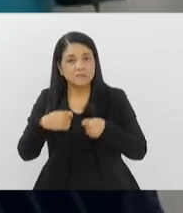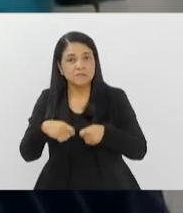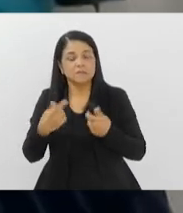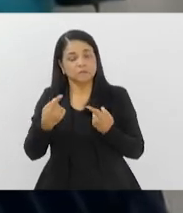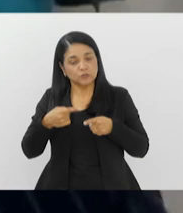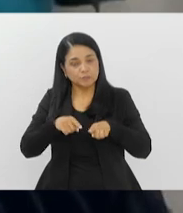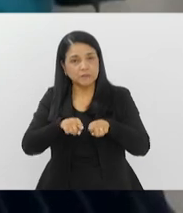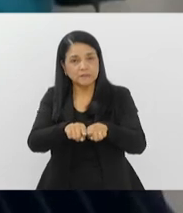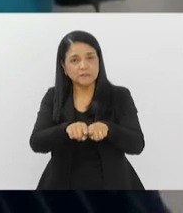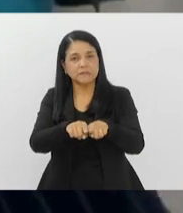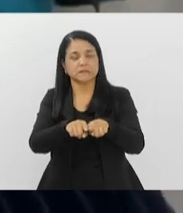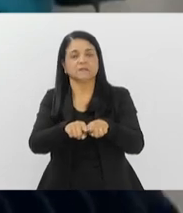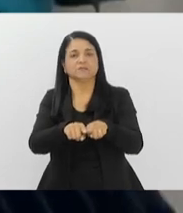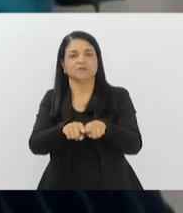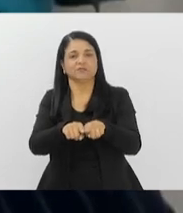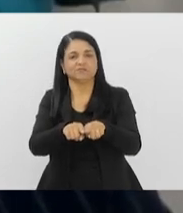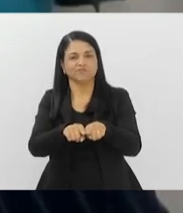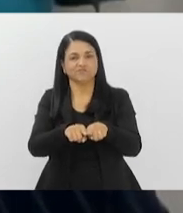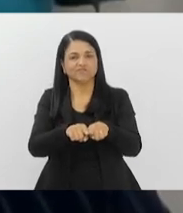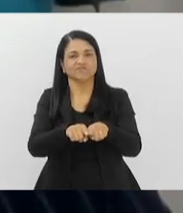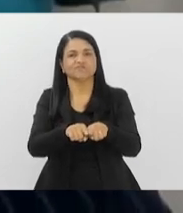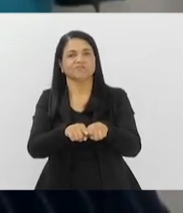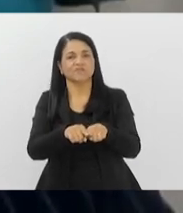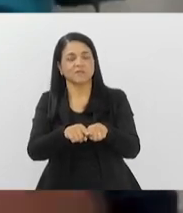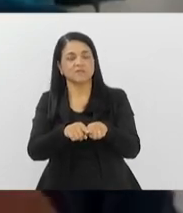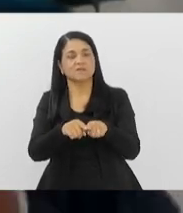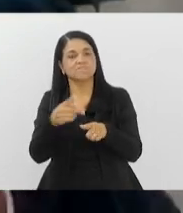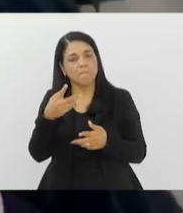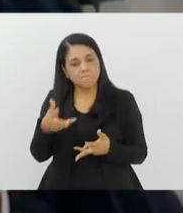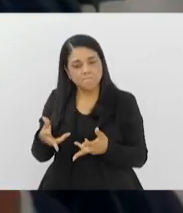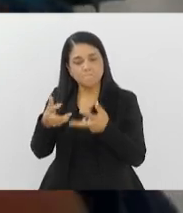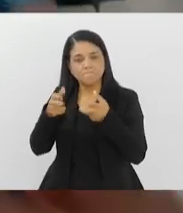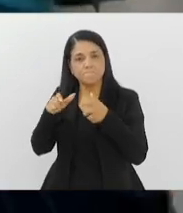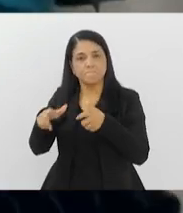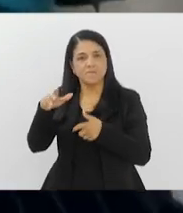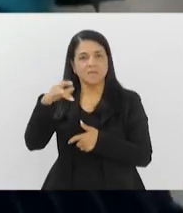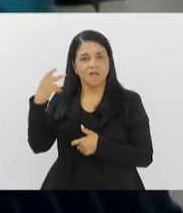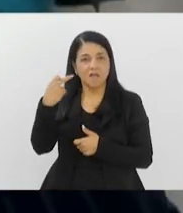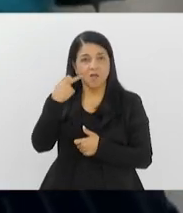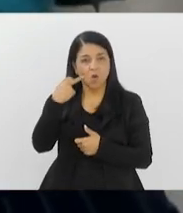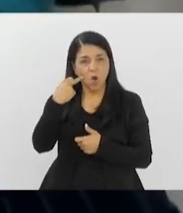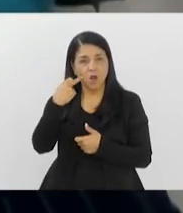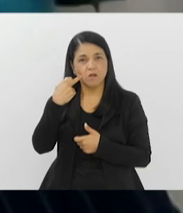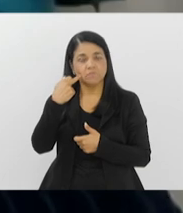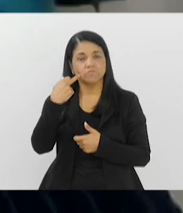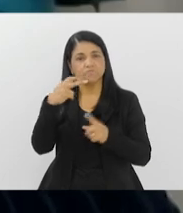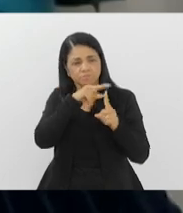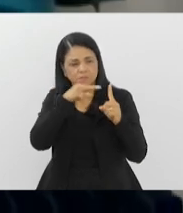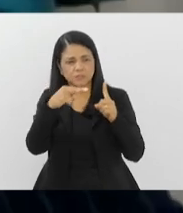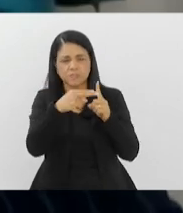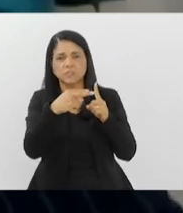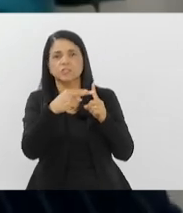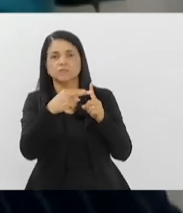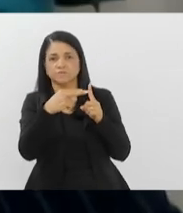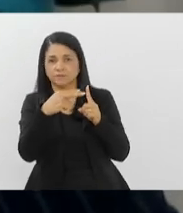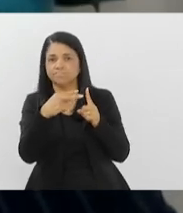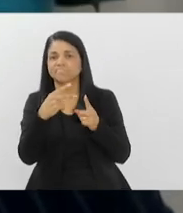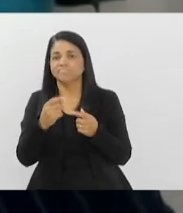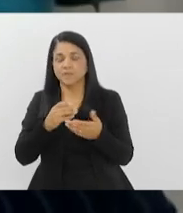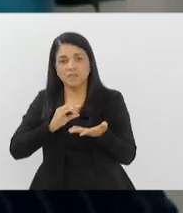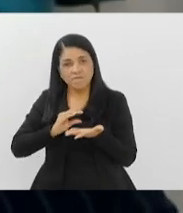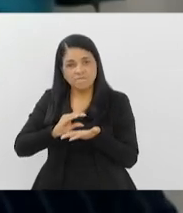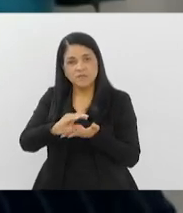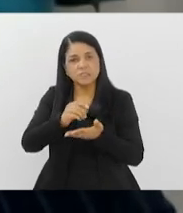de irmãos, de pessoas que encarem Angola com uma perspectiva muito séria, de investir no nosso